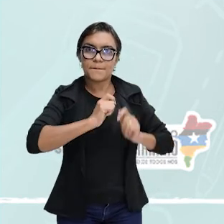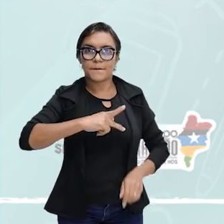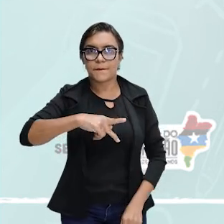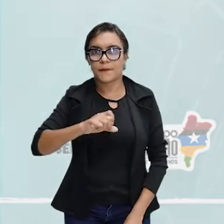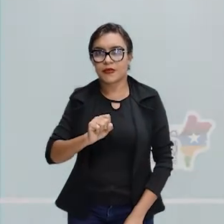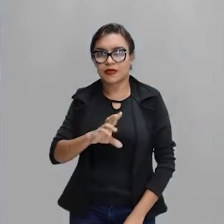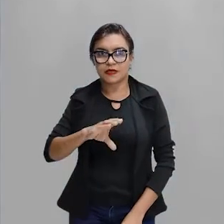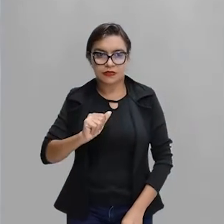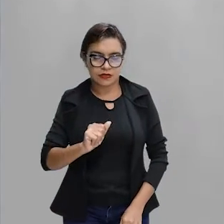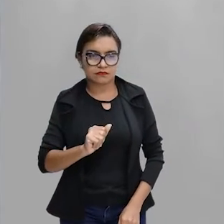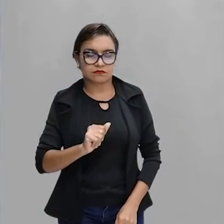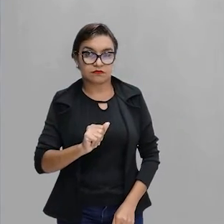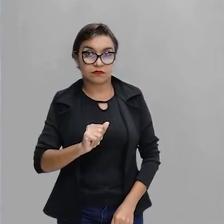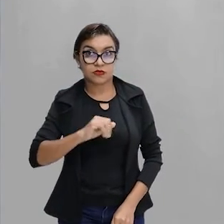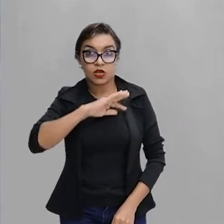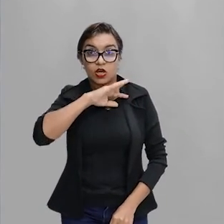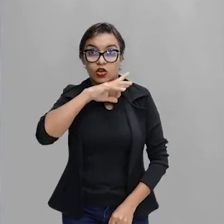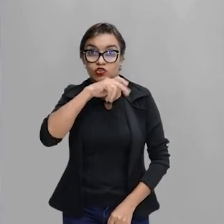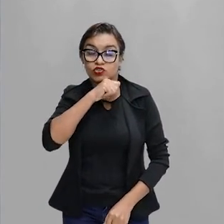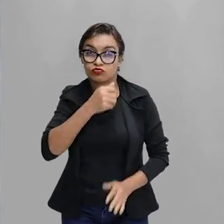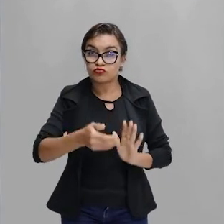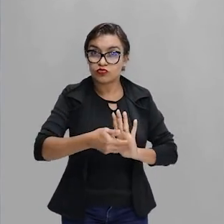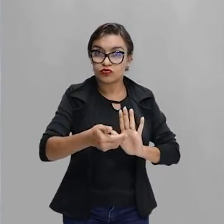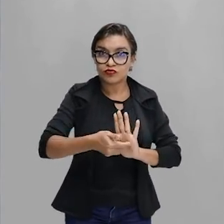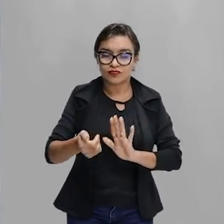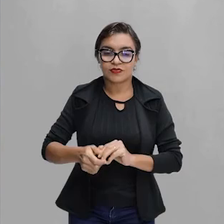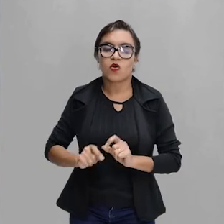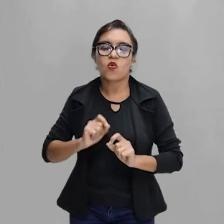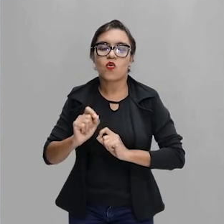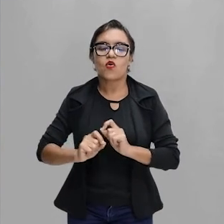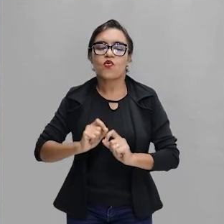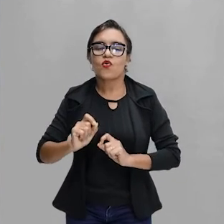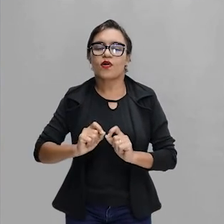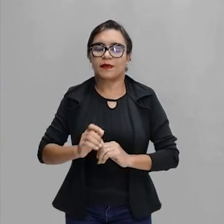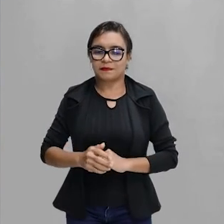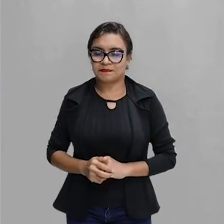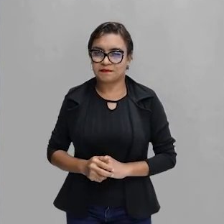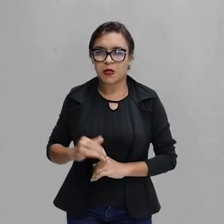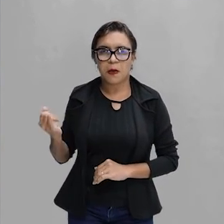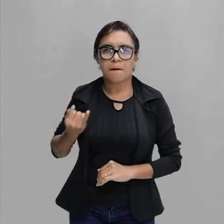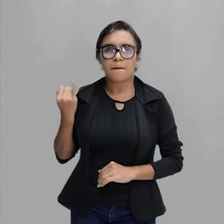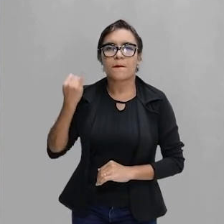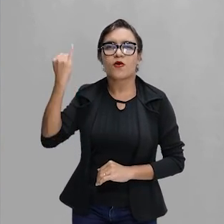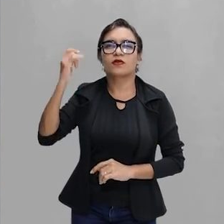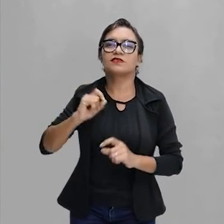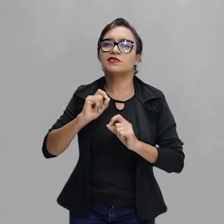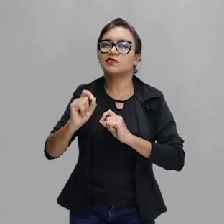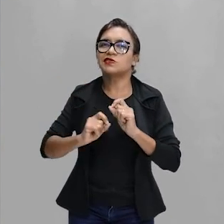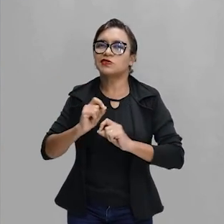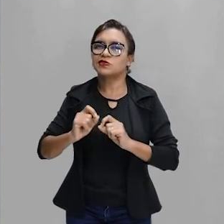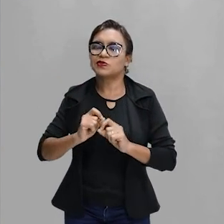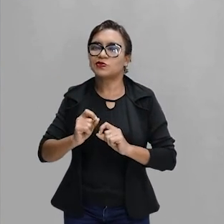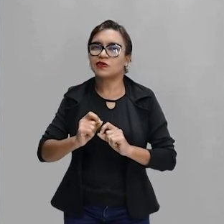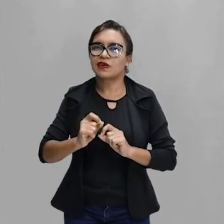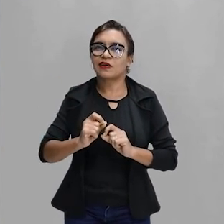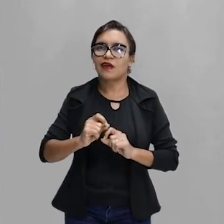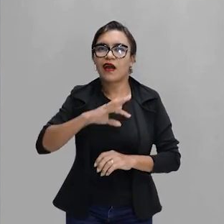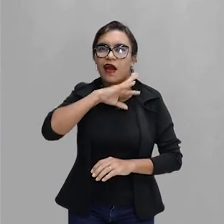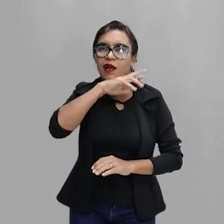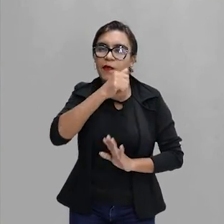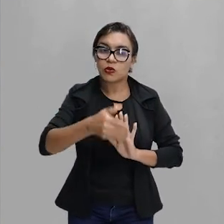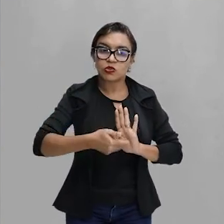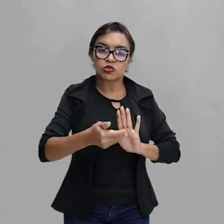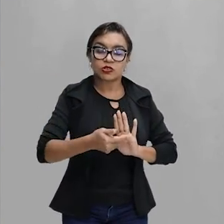chamado extrativismo animal. Só te chama a atenção para uma coisa muito importante, galera, tá? Acerca do extrativismo animal. No Brasil,